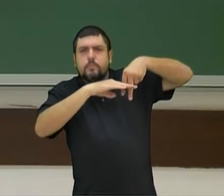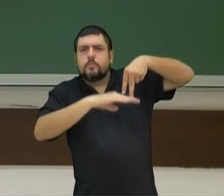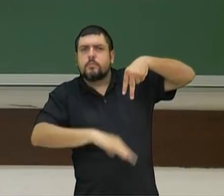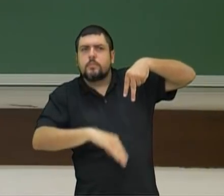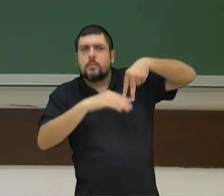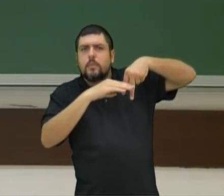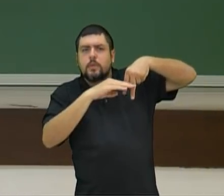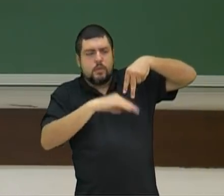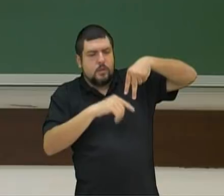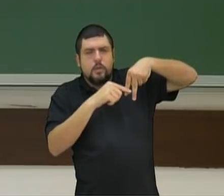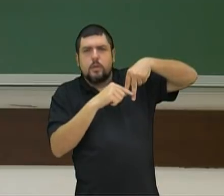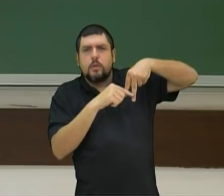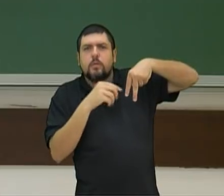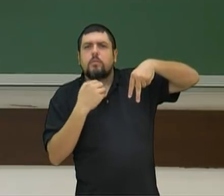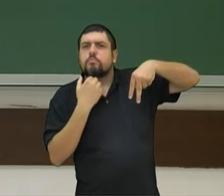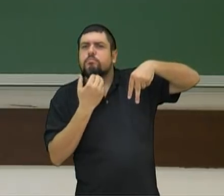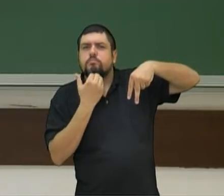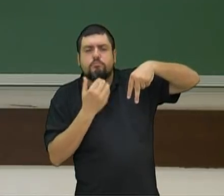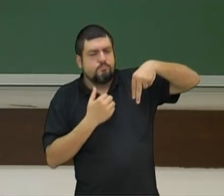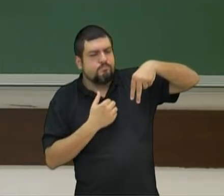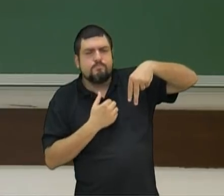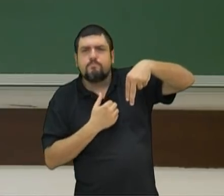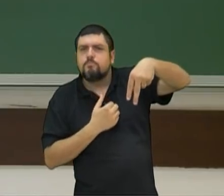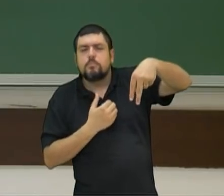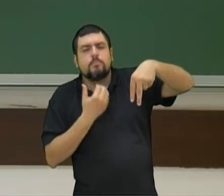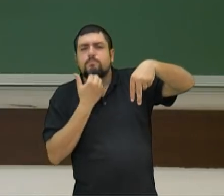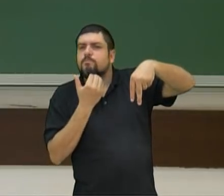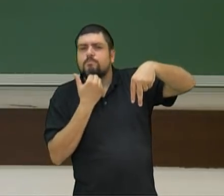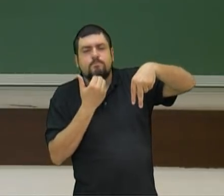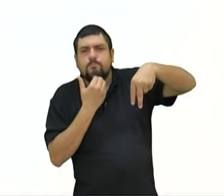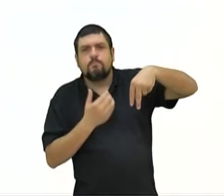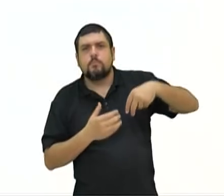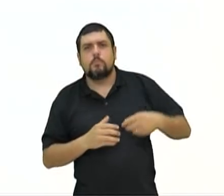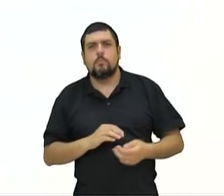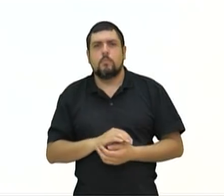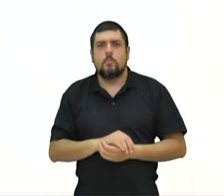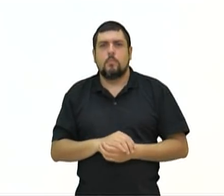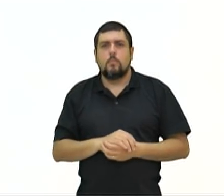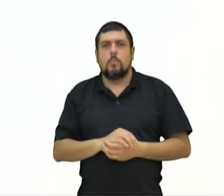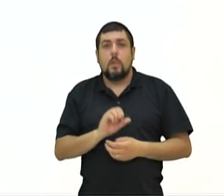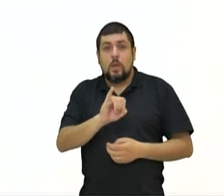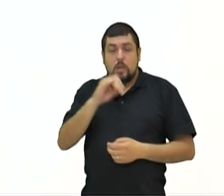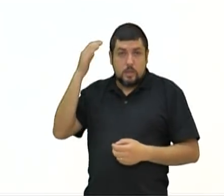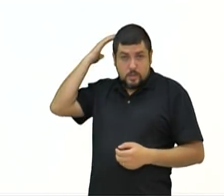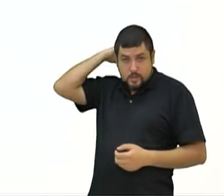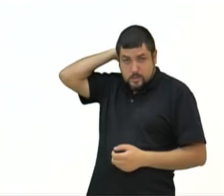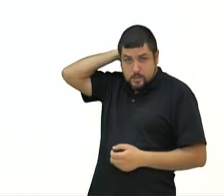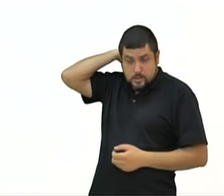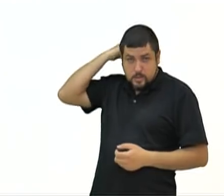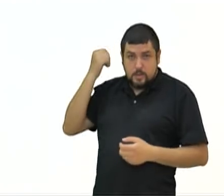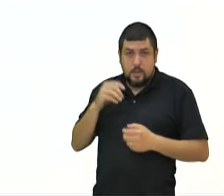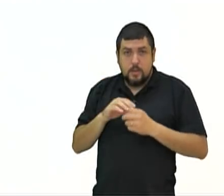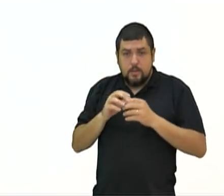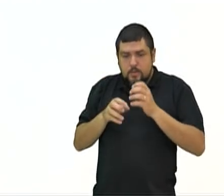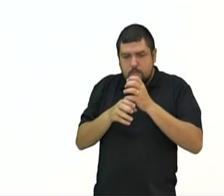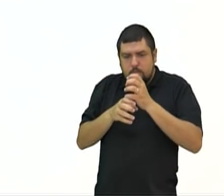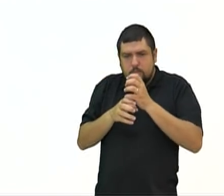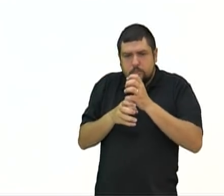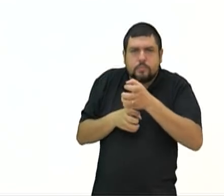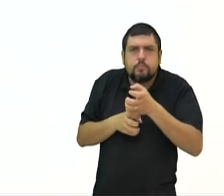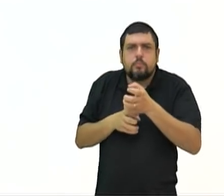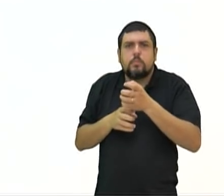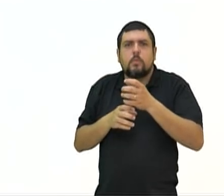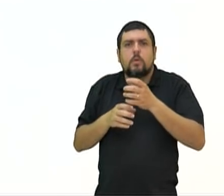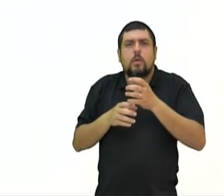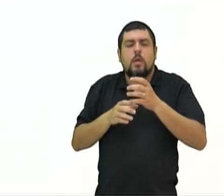movimentos desta região. Então, se a medula espinal for lesionada, ou seja, prejudicada, dependendo